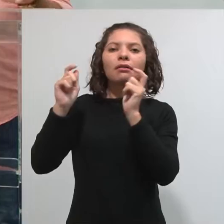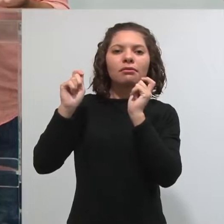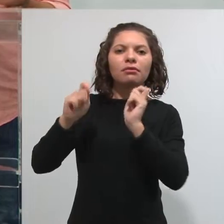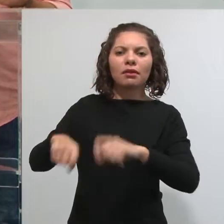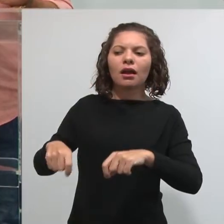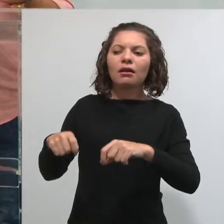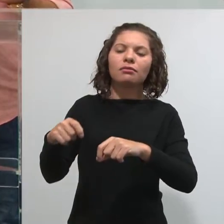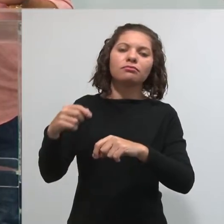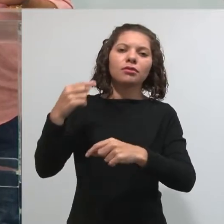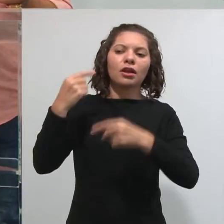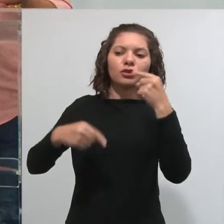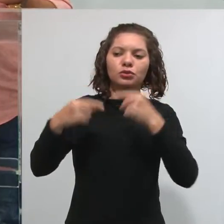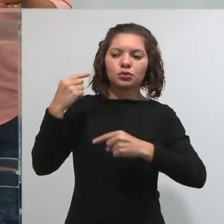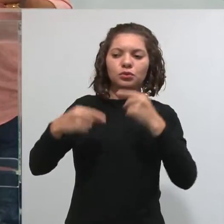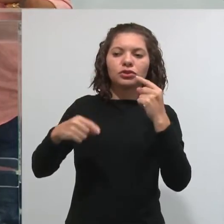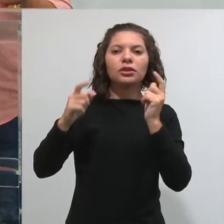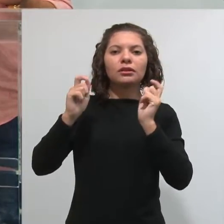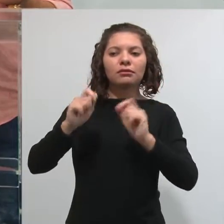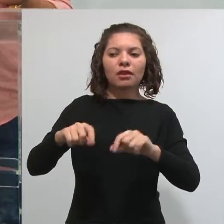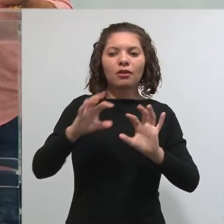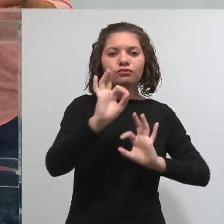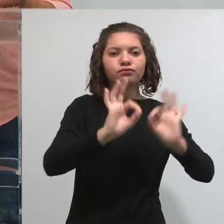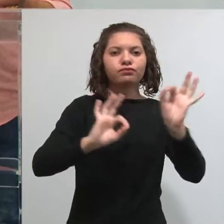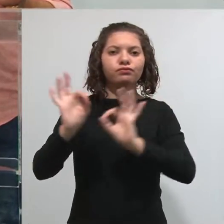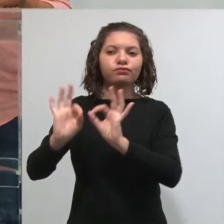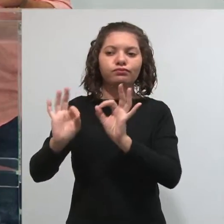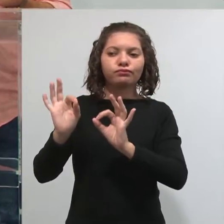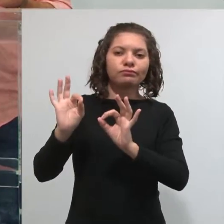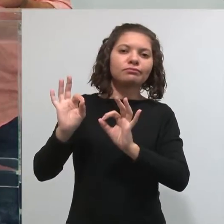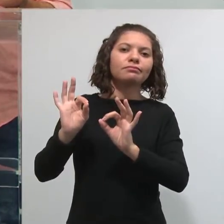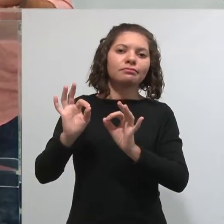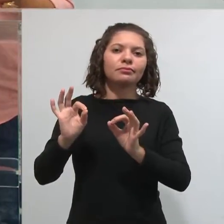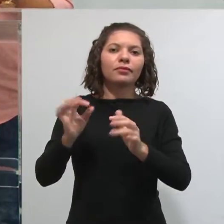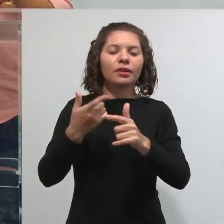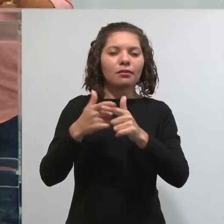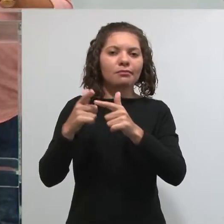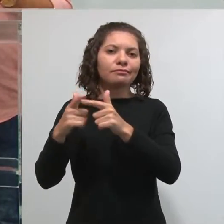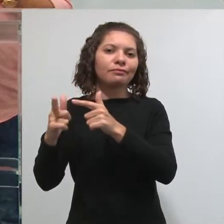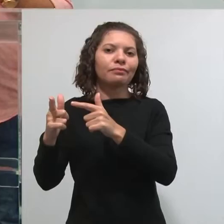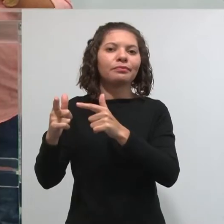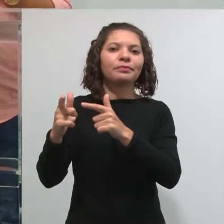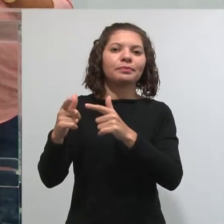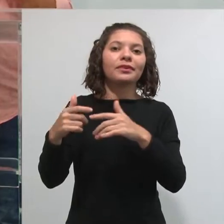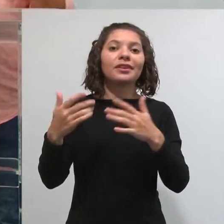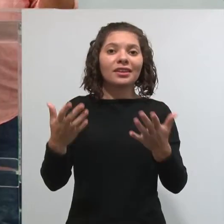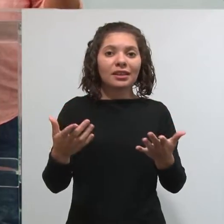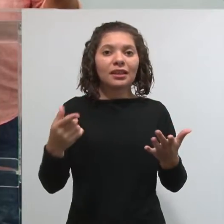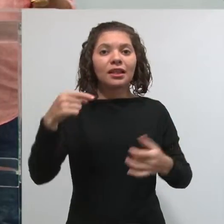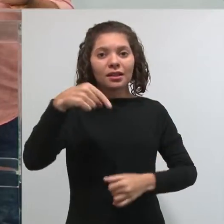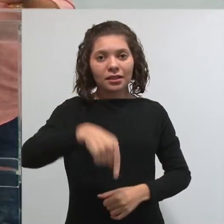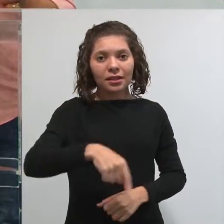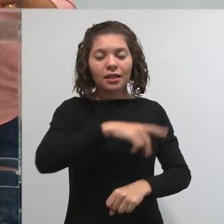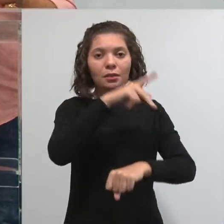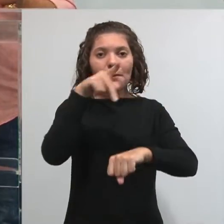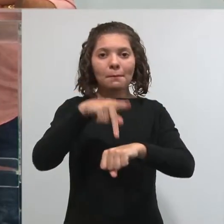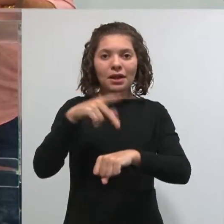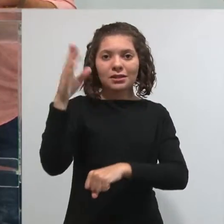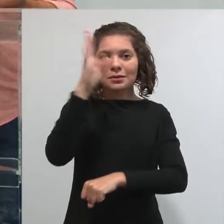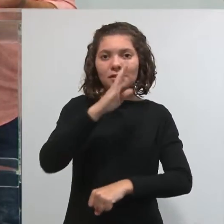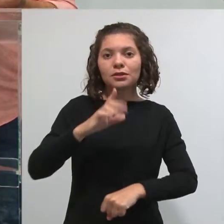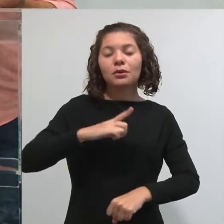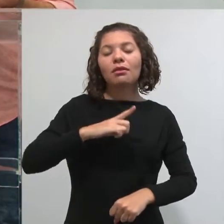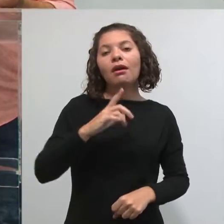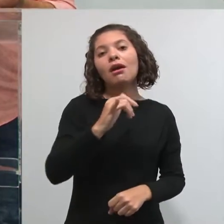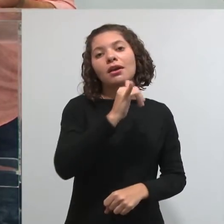solucionável a partir das soluções, né, que vão ser direcionadas para isso. E aí a gente tem no Brasil vários exemplos disso, né,